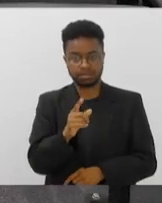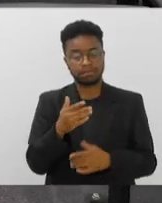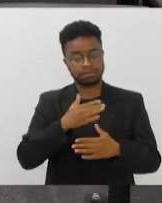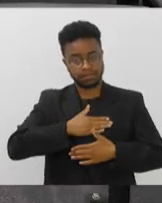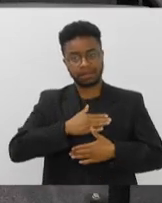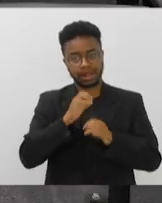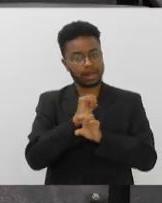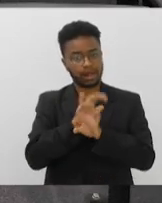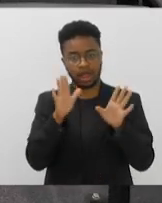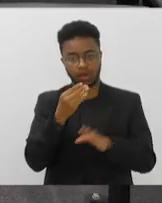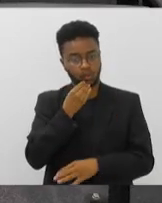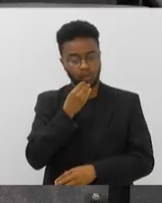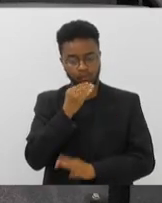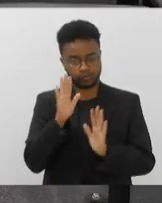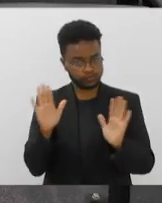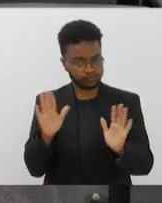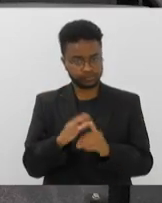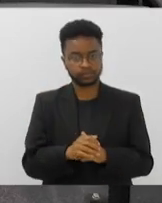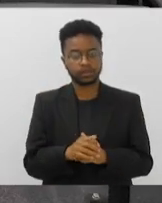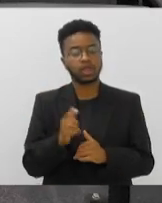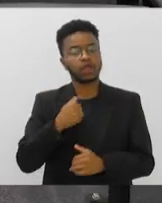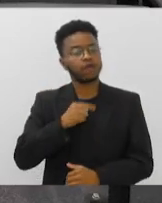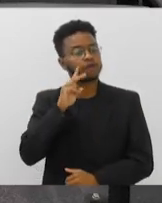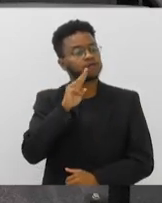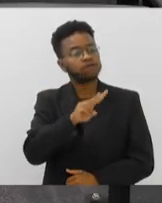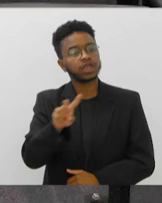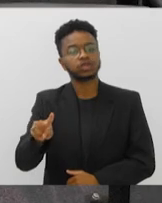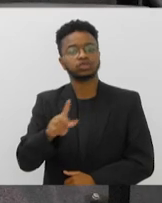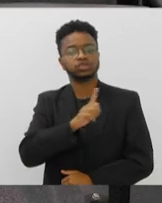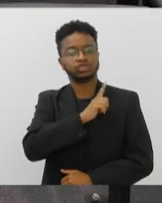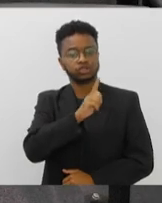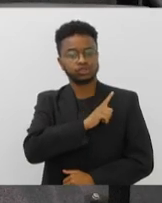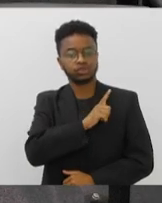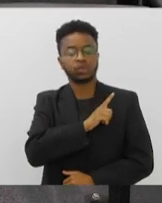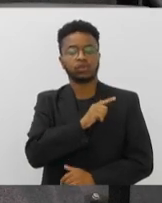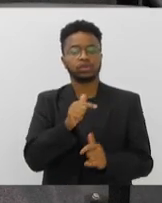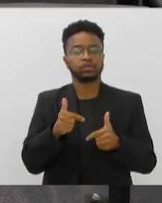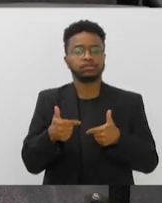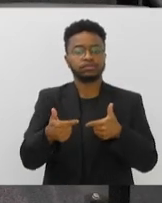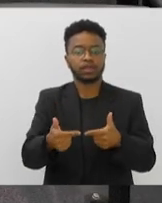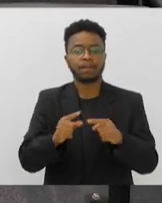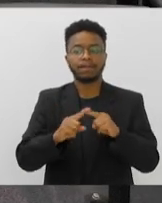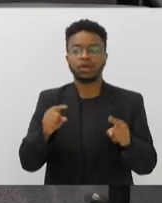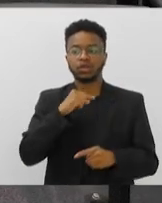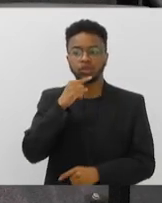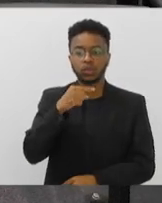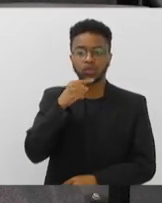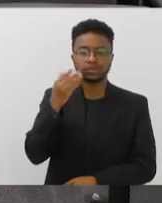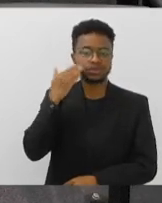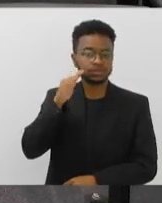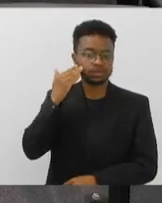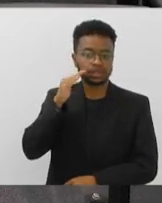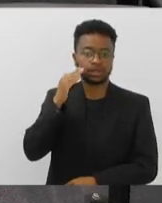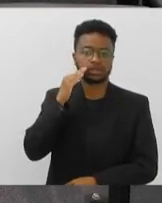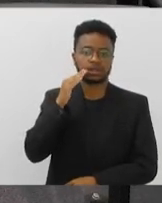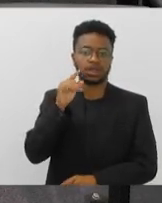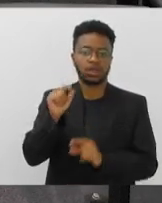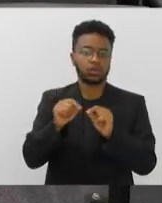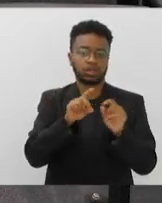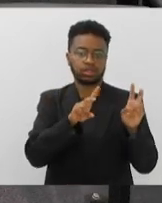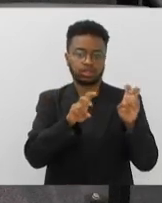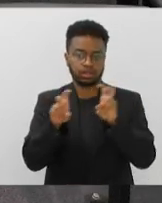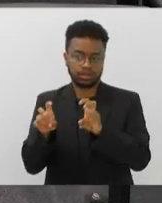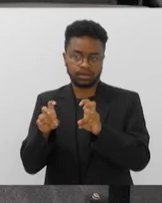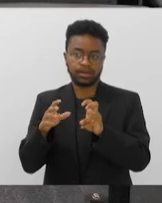claro e quando eu olho os gestores que estão ali na ponta e que não conseguem entender essa pasta me